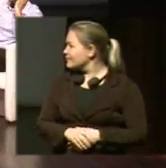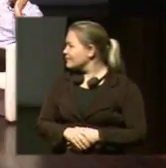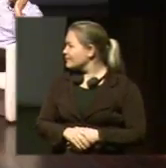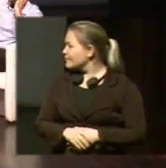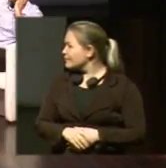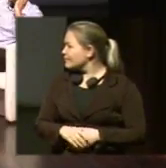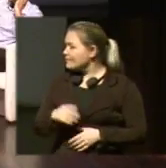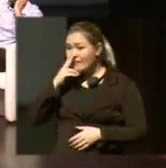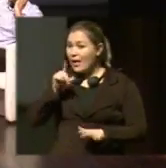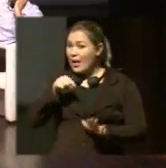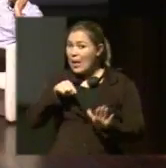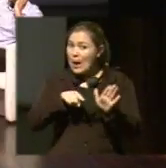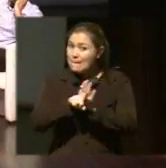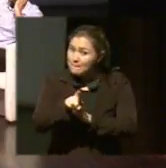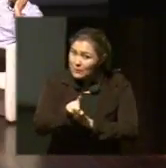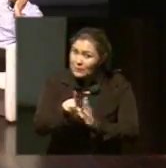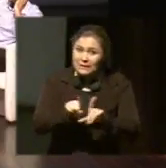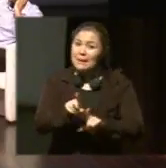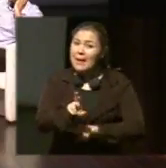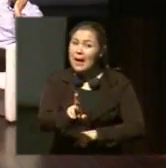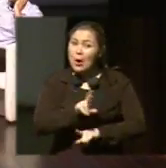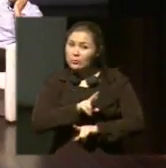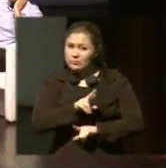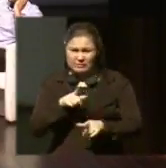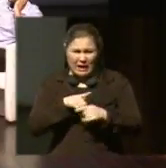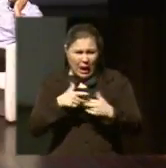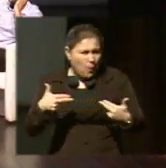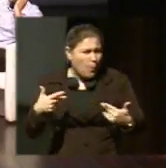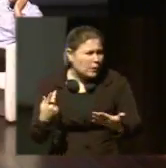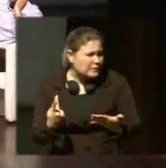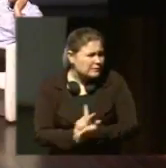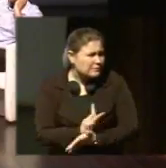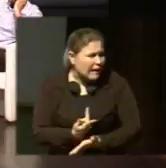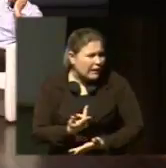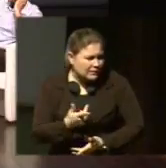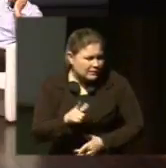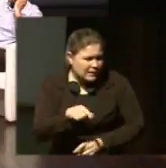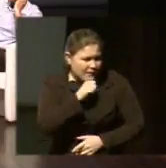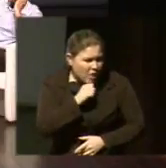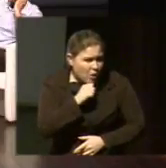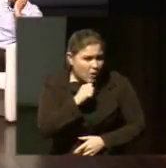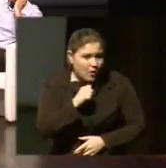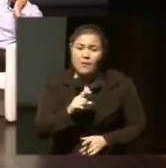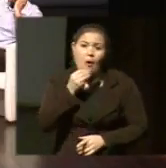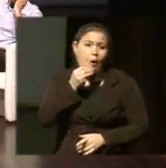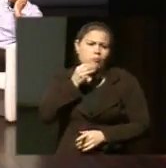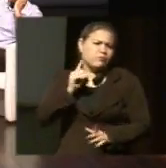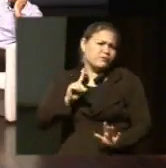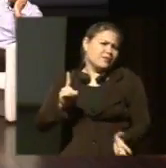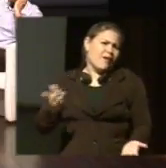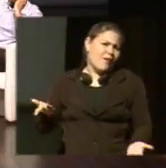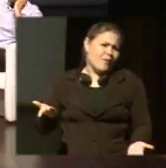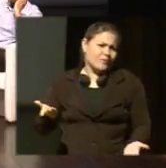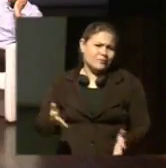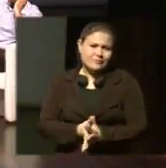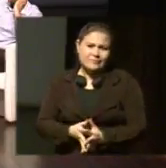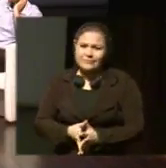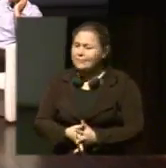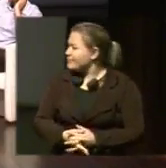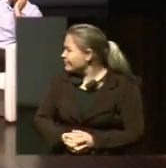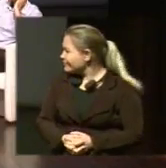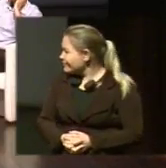É uma pergunta e é uma resposta. Existe alguma coisa de errado em ser velho? Mas é óbvio que não.